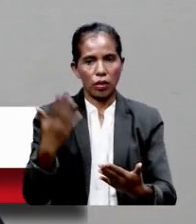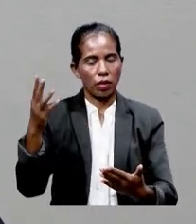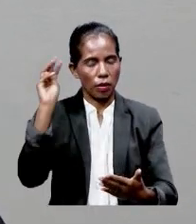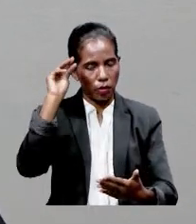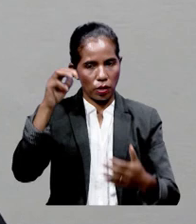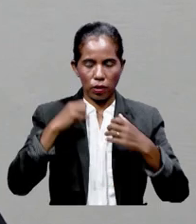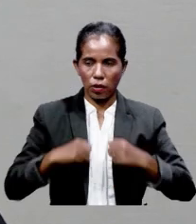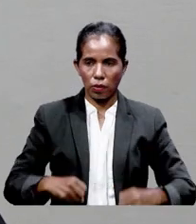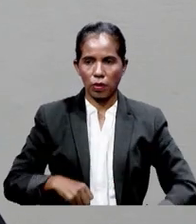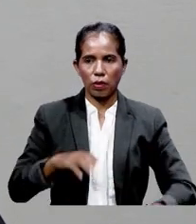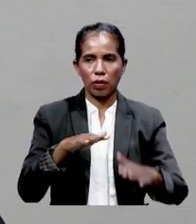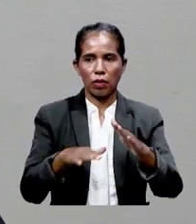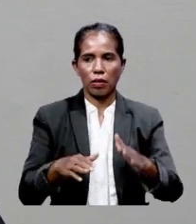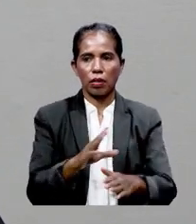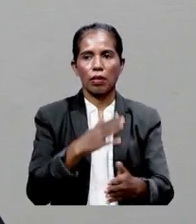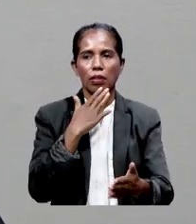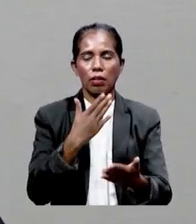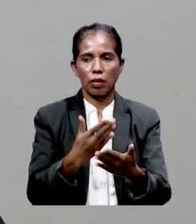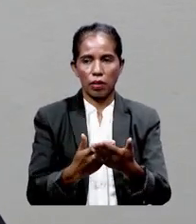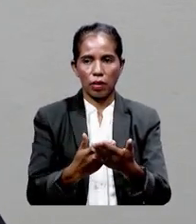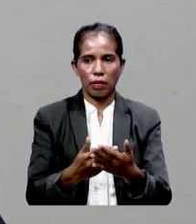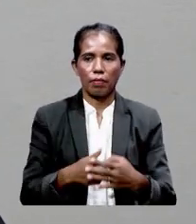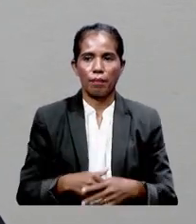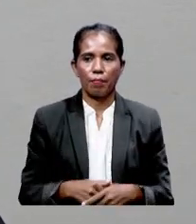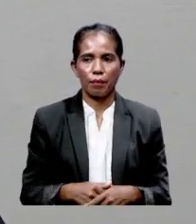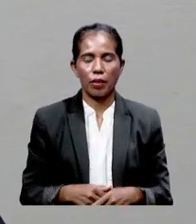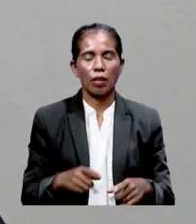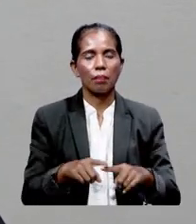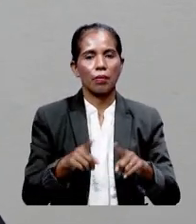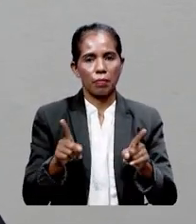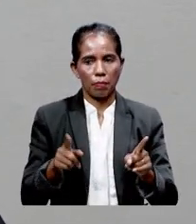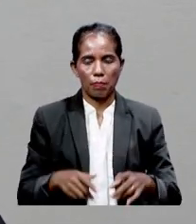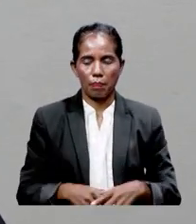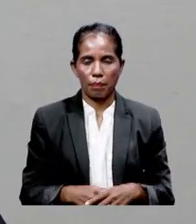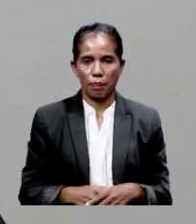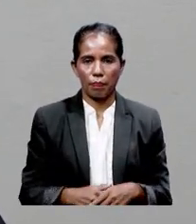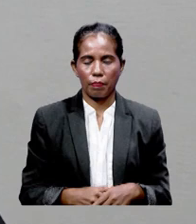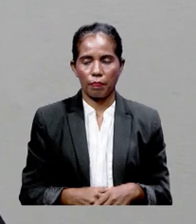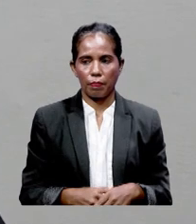Neocos, funciona ela, Laudi, mas B e